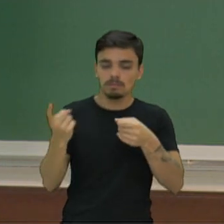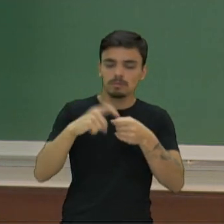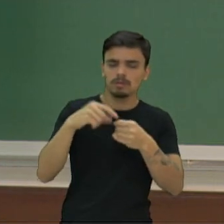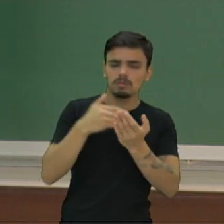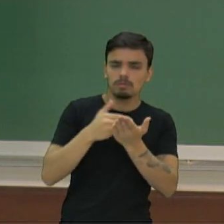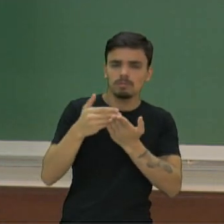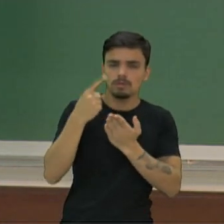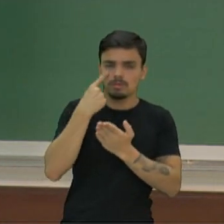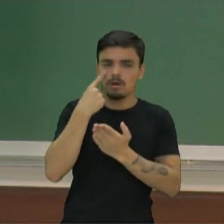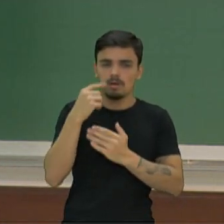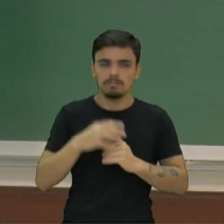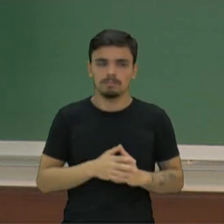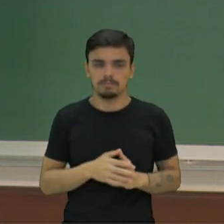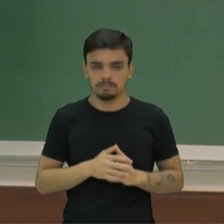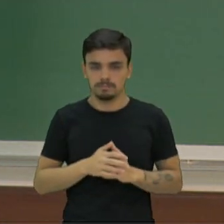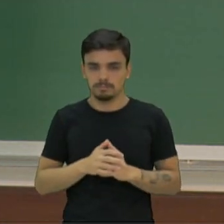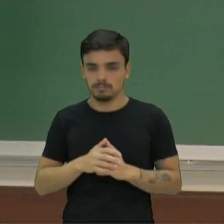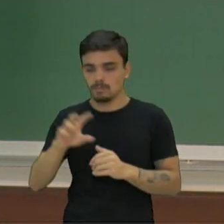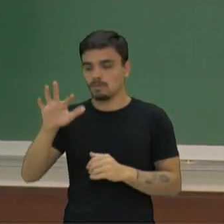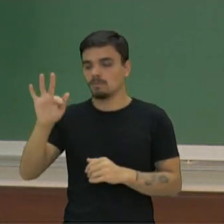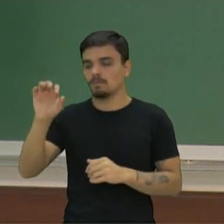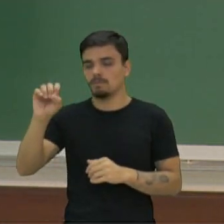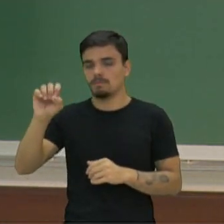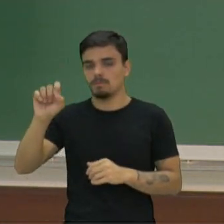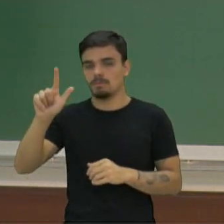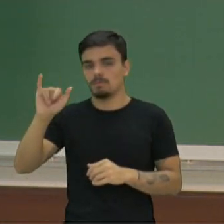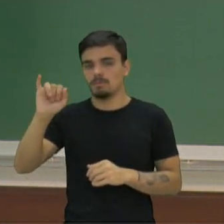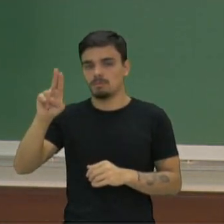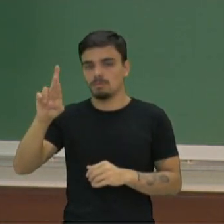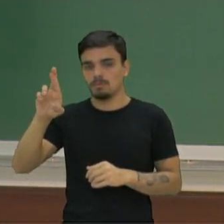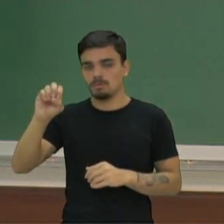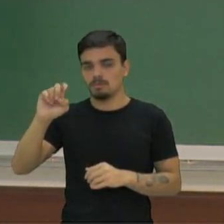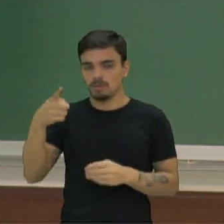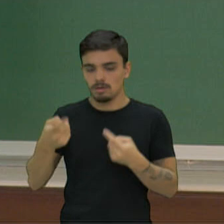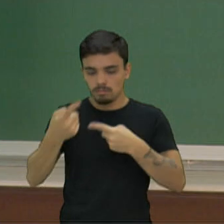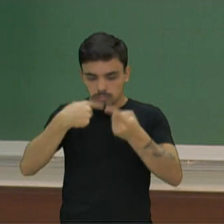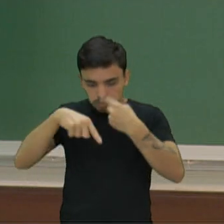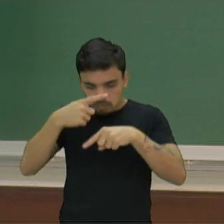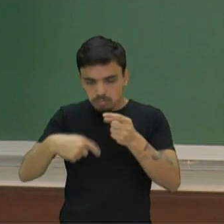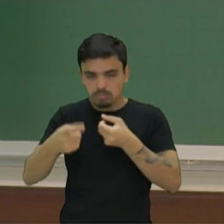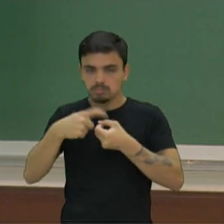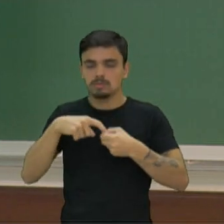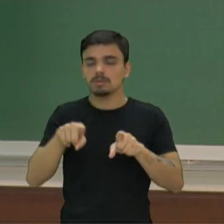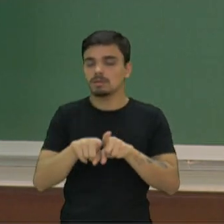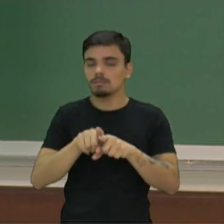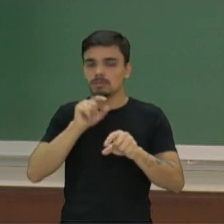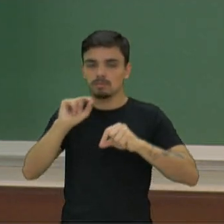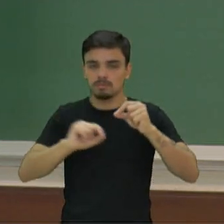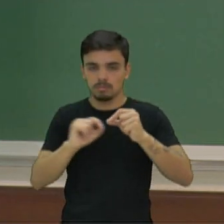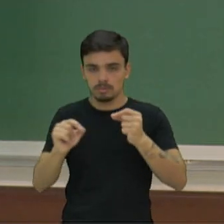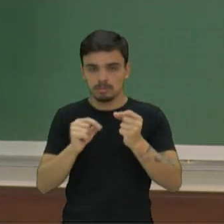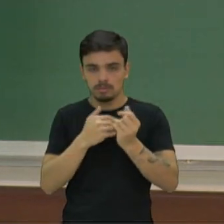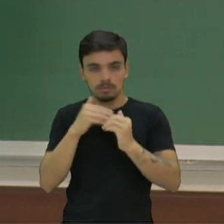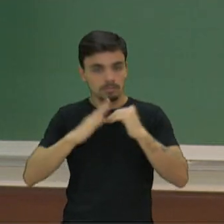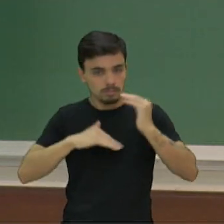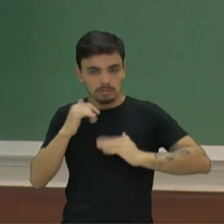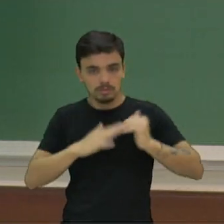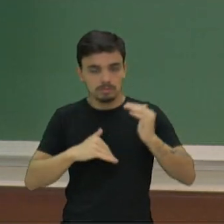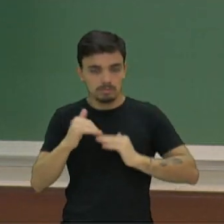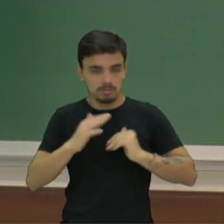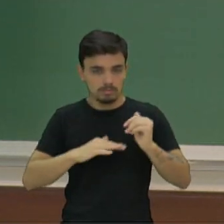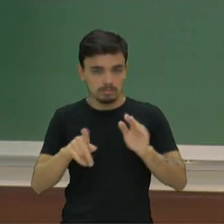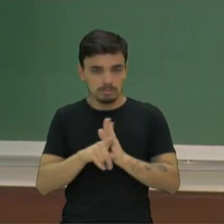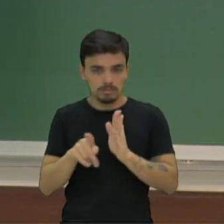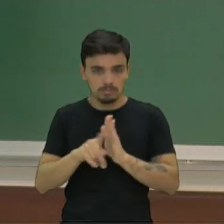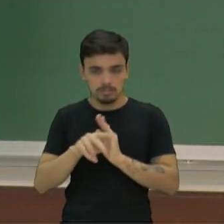acaba retrocedendo, se transformando no corpo lúteo, o corpo amarelo, e com isso aumento na produção de estrogênio e